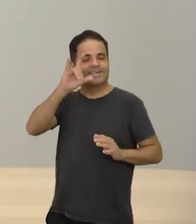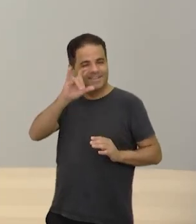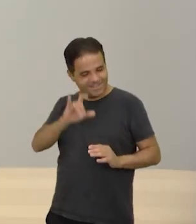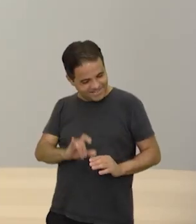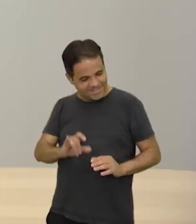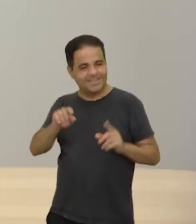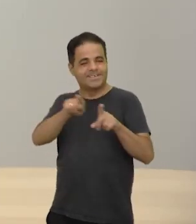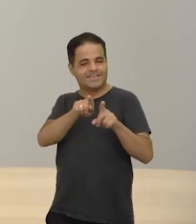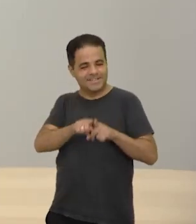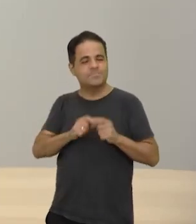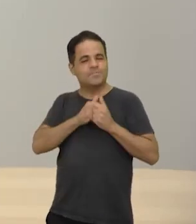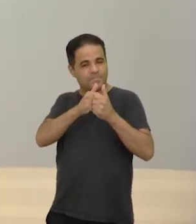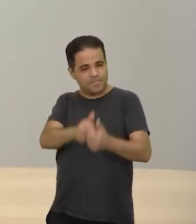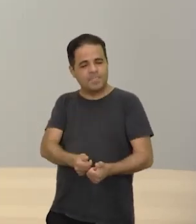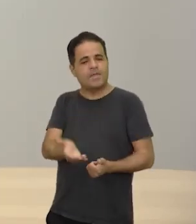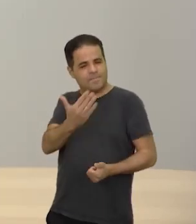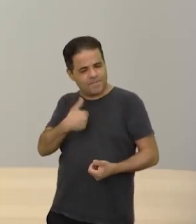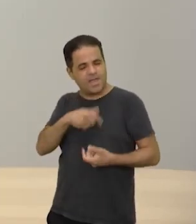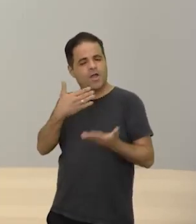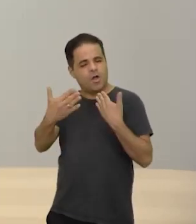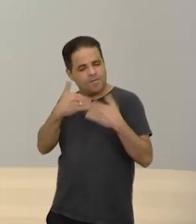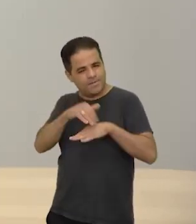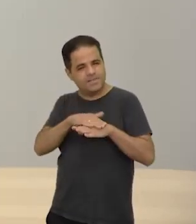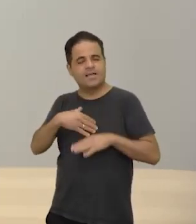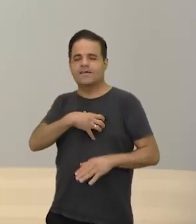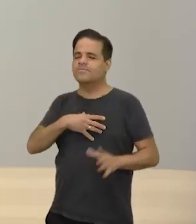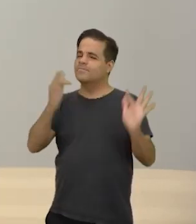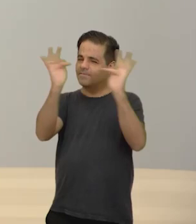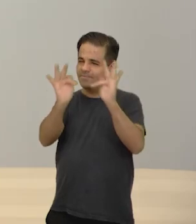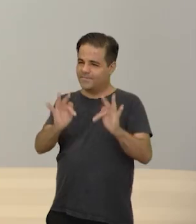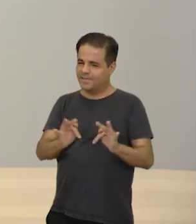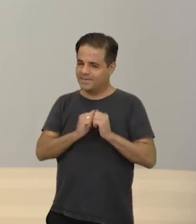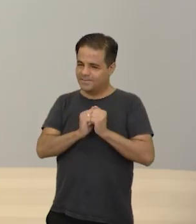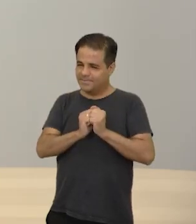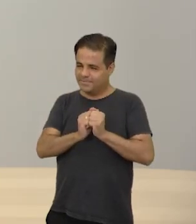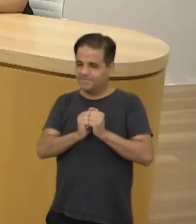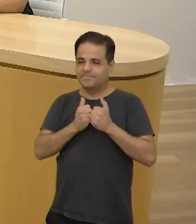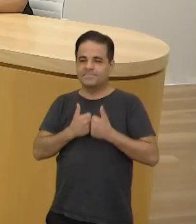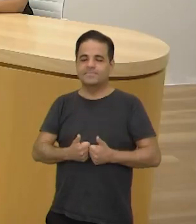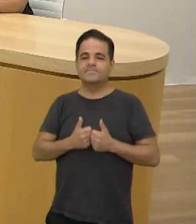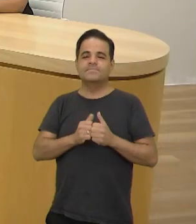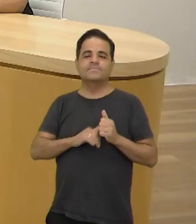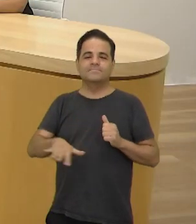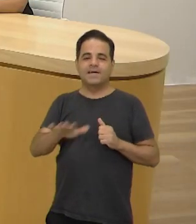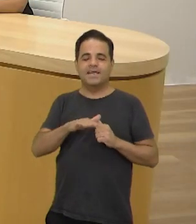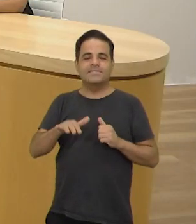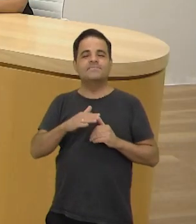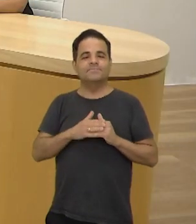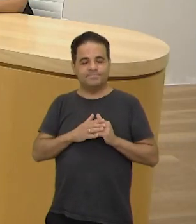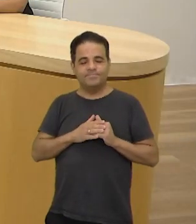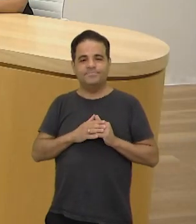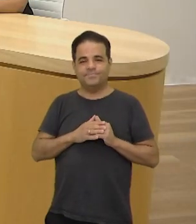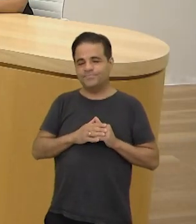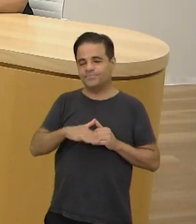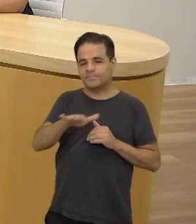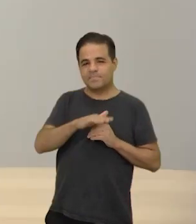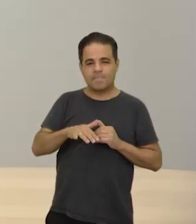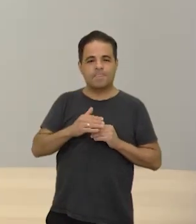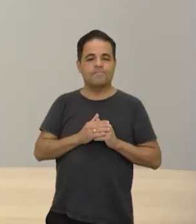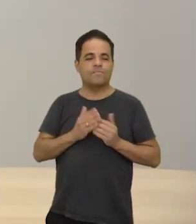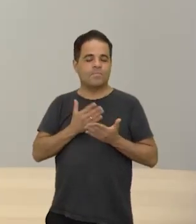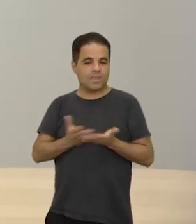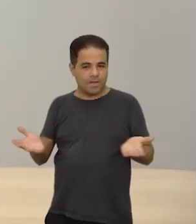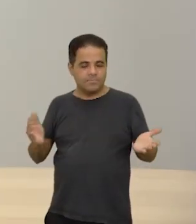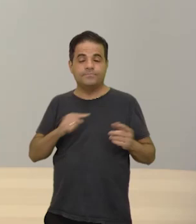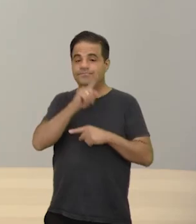CMSP_EM, para saber, manda recadinho, fala com a gente, que a gente vai ficar muito feliz também. E para começar com o pé direito, quais são os objetivos da aula de hoje, professora? Então, vamos